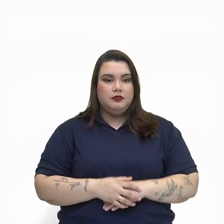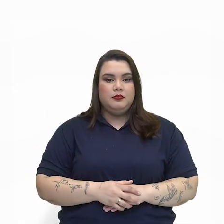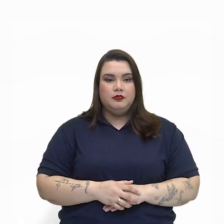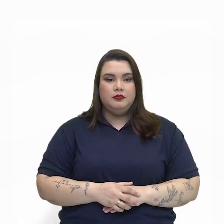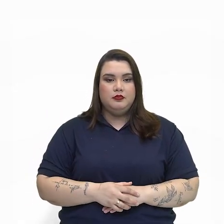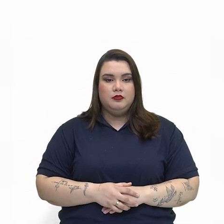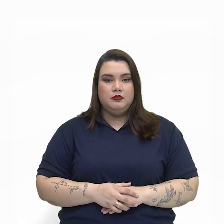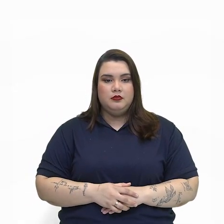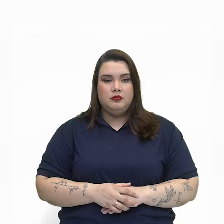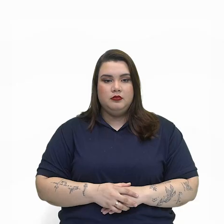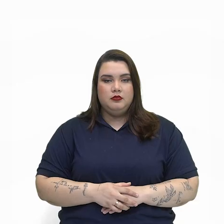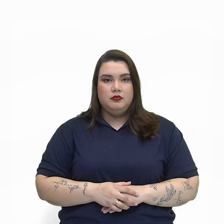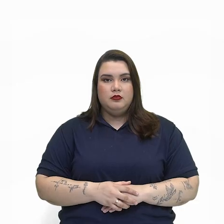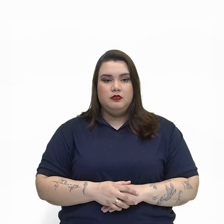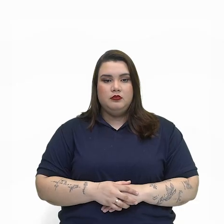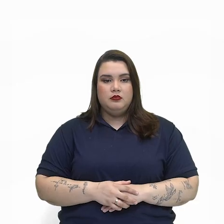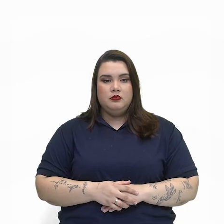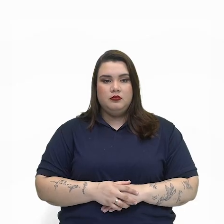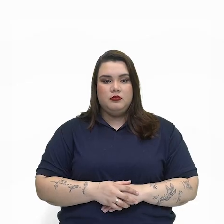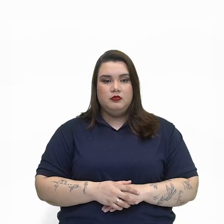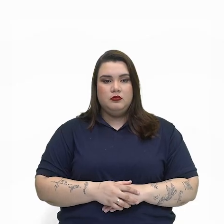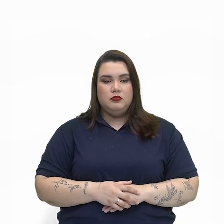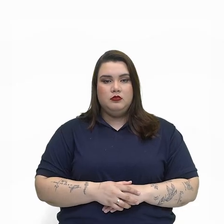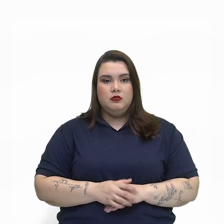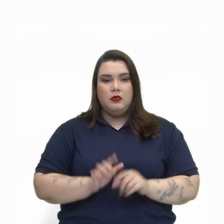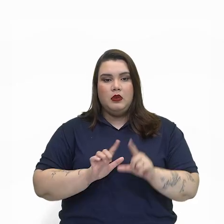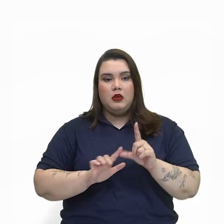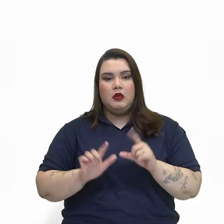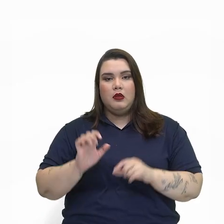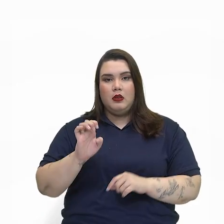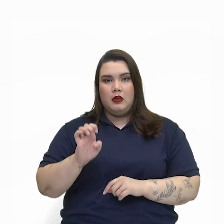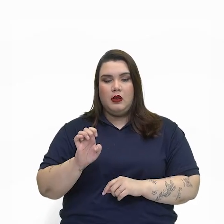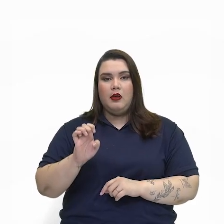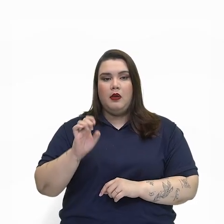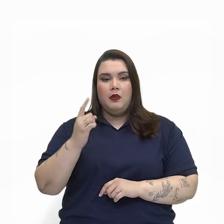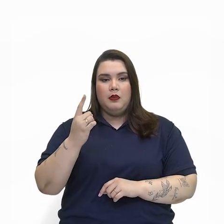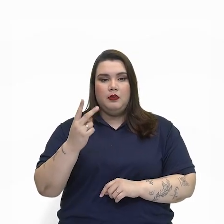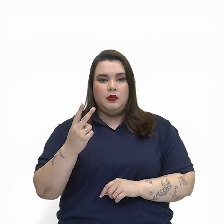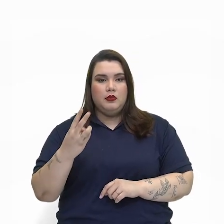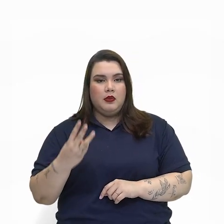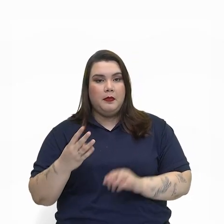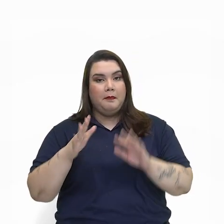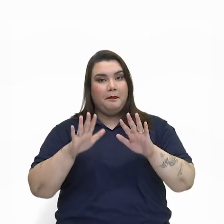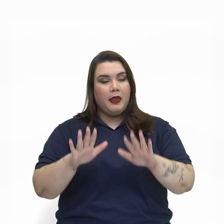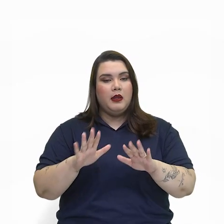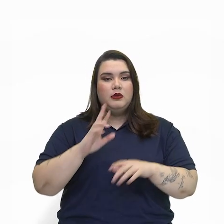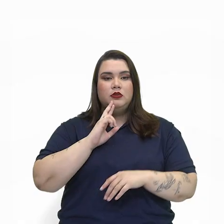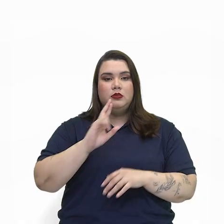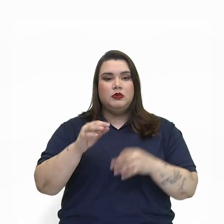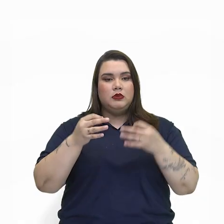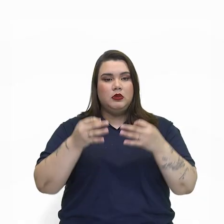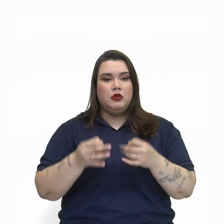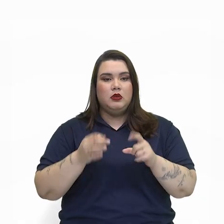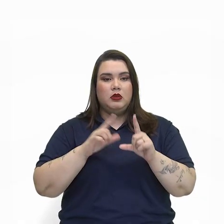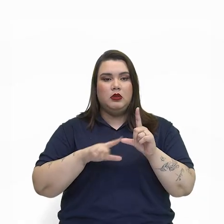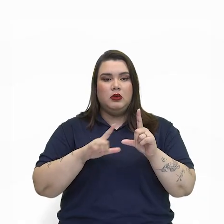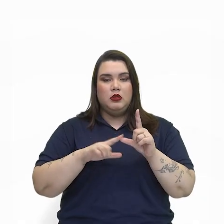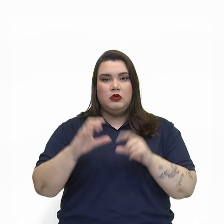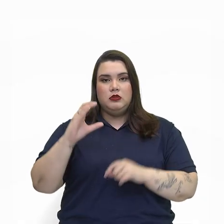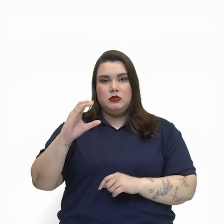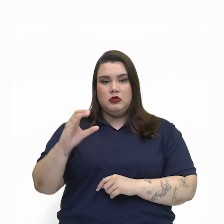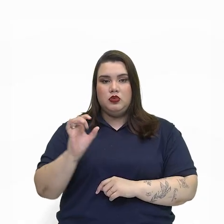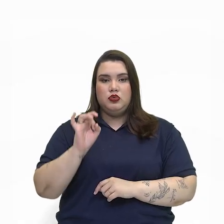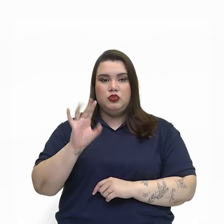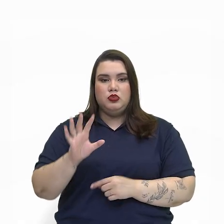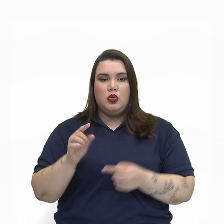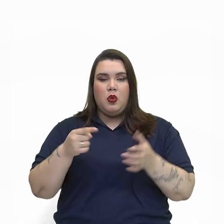3, apenas 2 e 3 e a letra E, 1, 2 e 3. A resposta correta, claro, aqui as afirmações 1 e 3 são